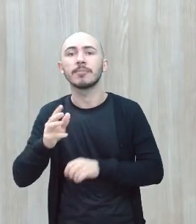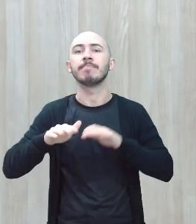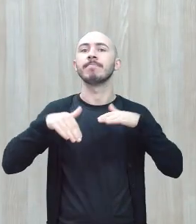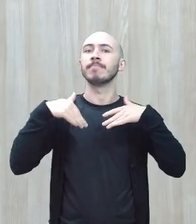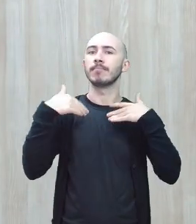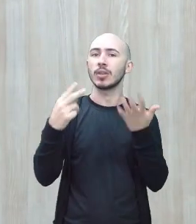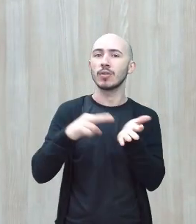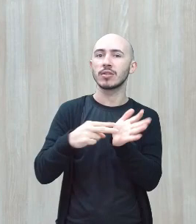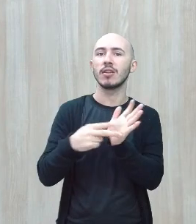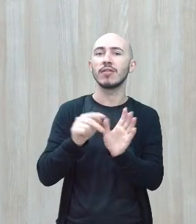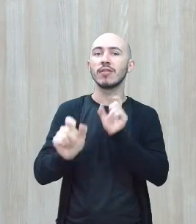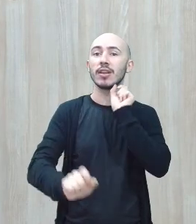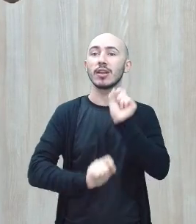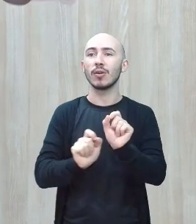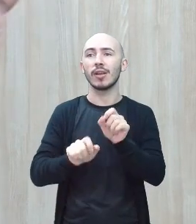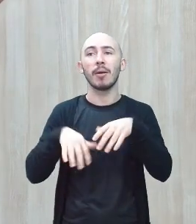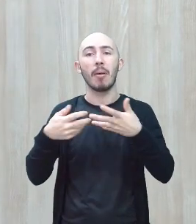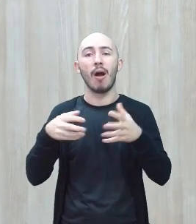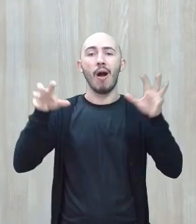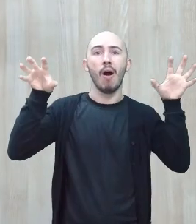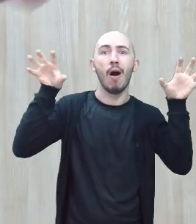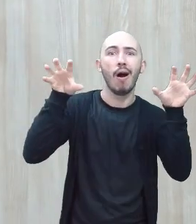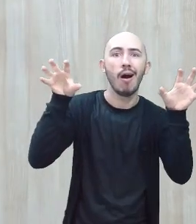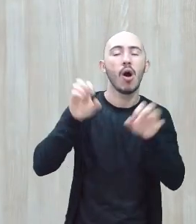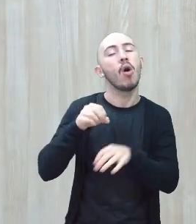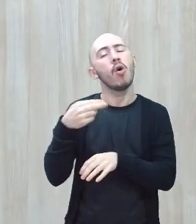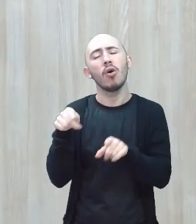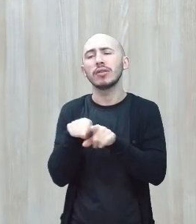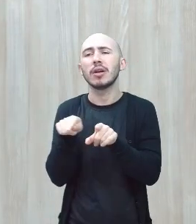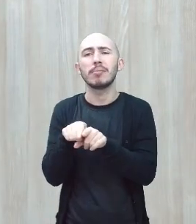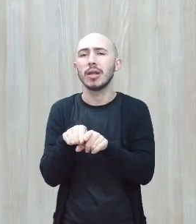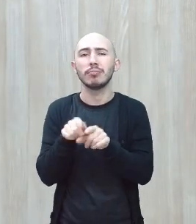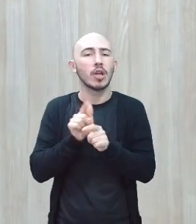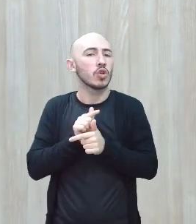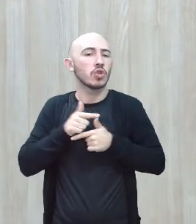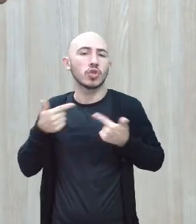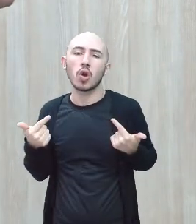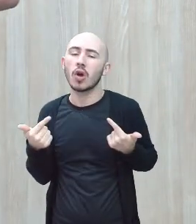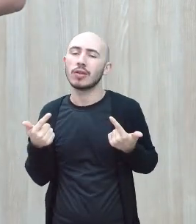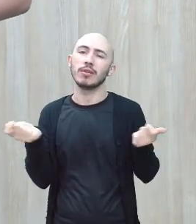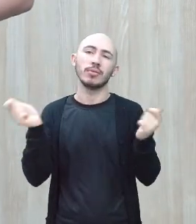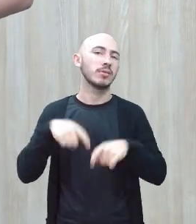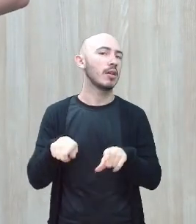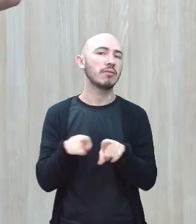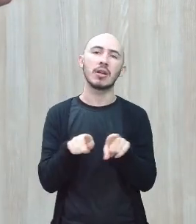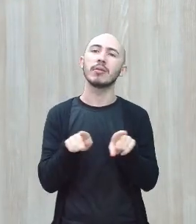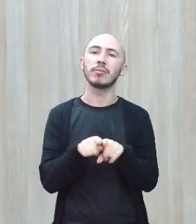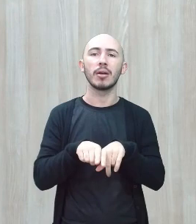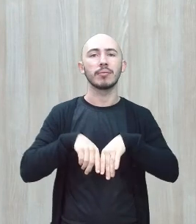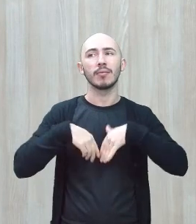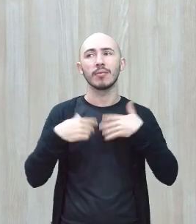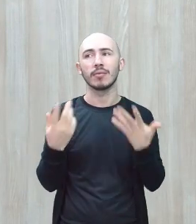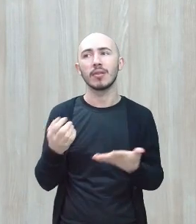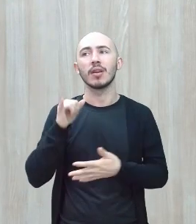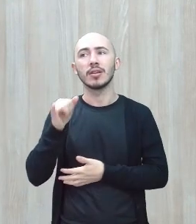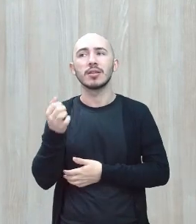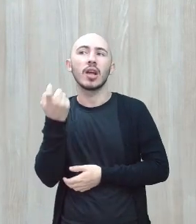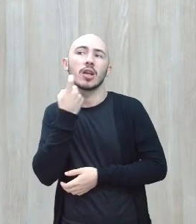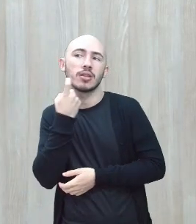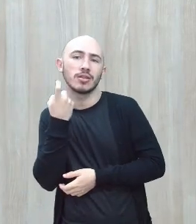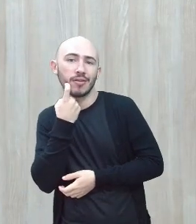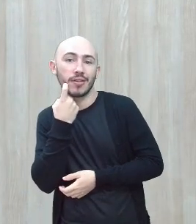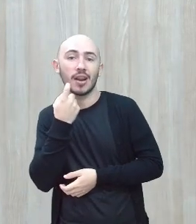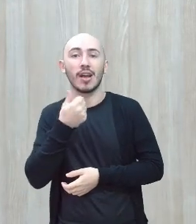velho Zagalo, tudo é 13 letras, não sei o que, dá 13 letras. E na sexta-feira 13, alguns não tem como dia de bênção, tem como dia